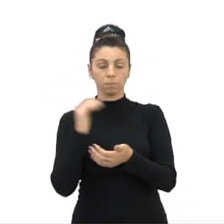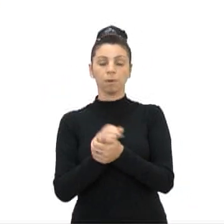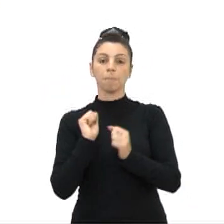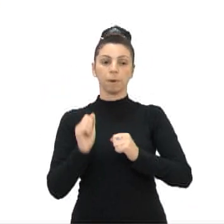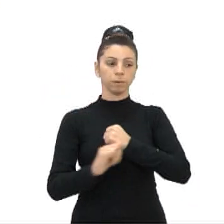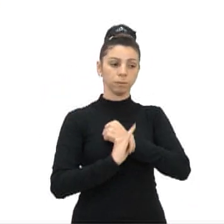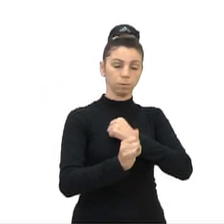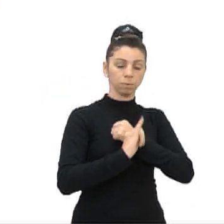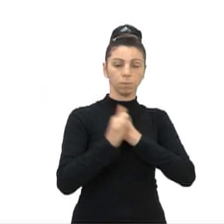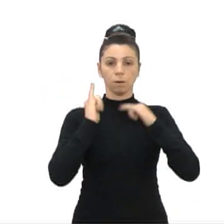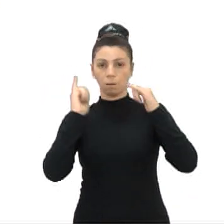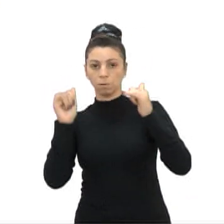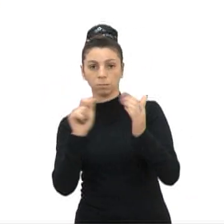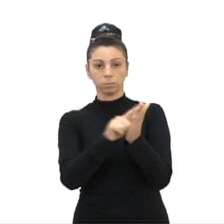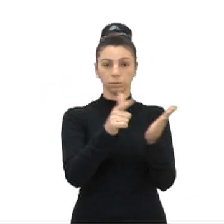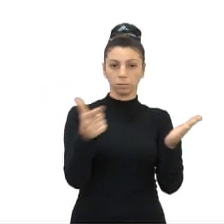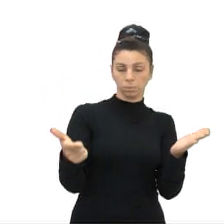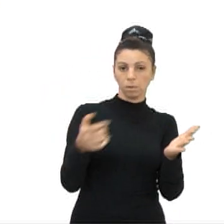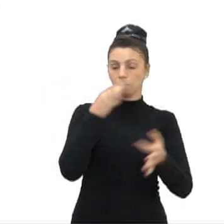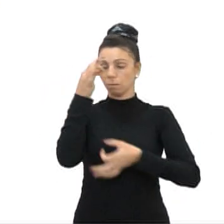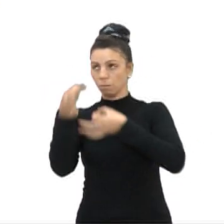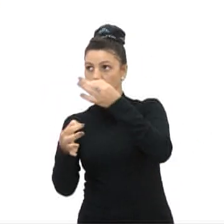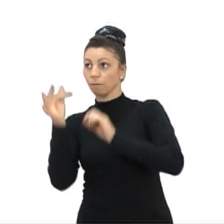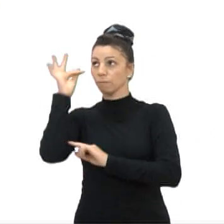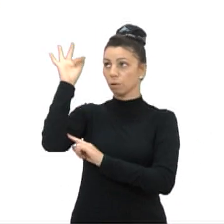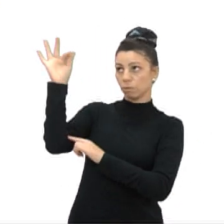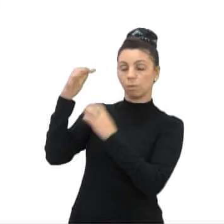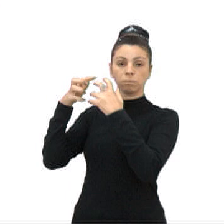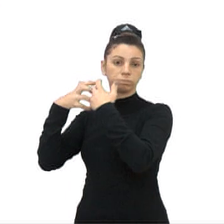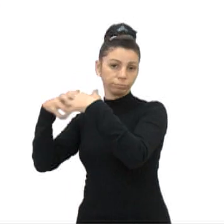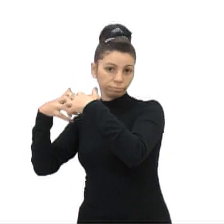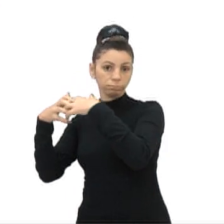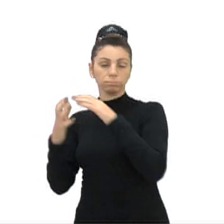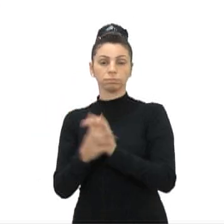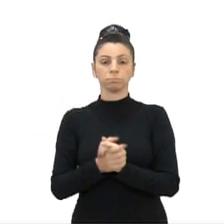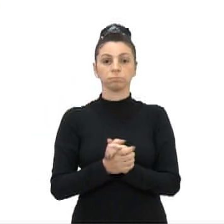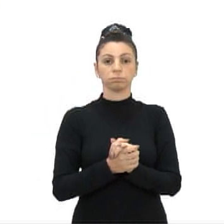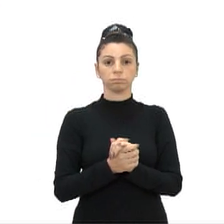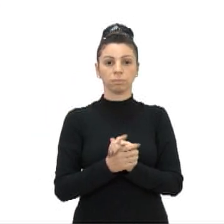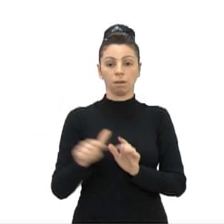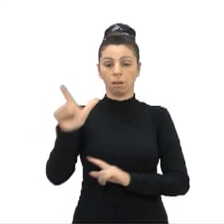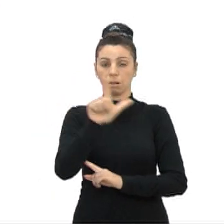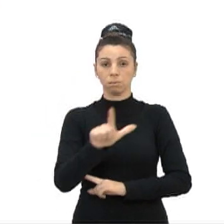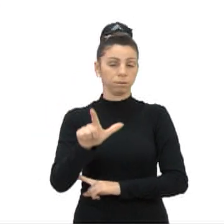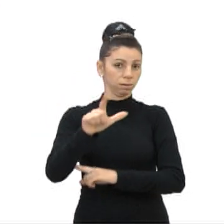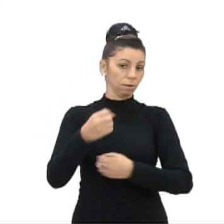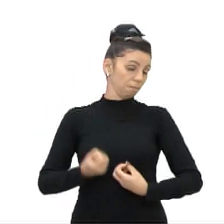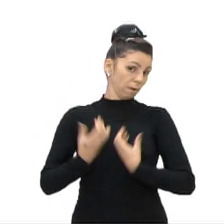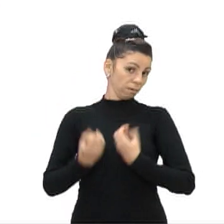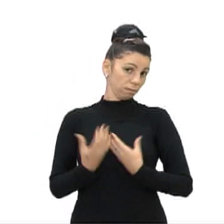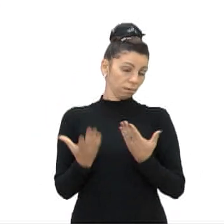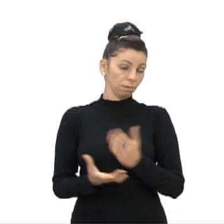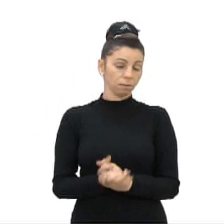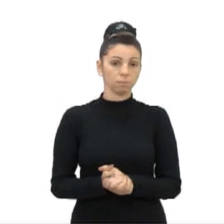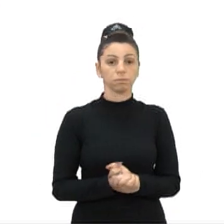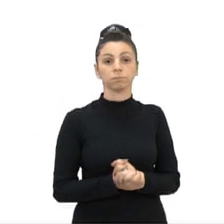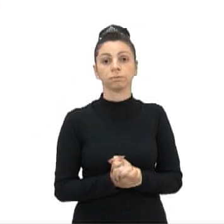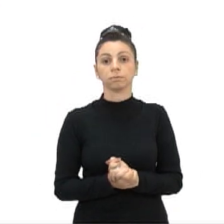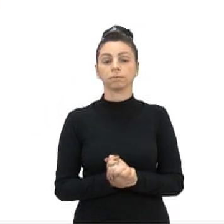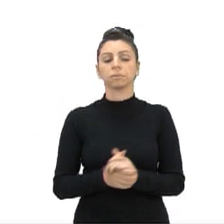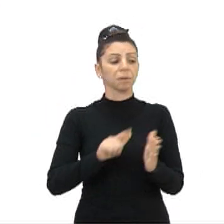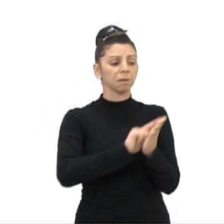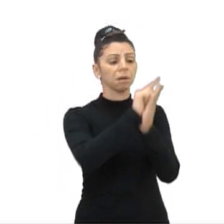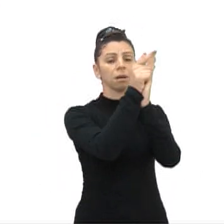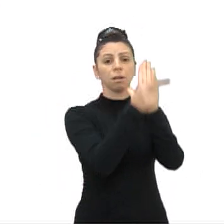narrativas, jornalísticas, satíricas, filosóficas ou reflexivas, líricas, dentre outras. A que subgênero